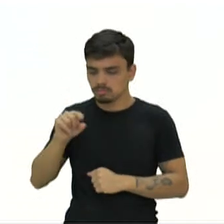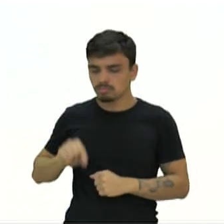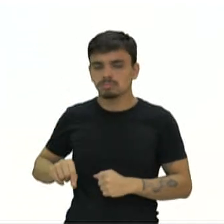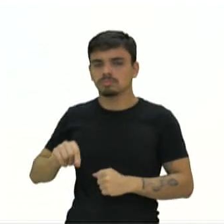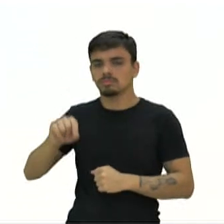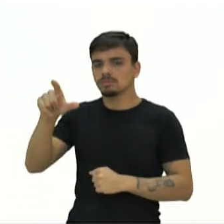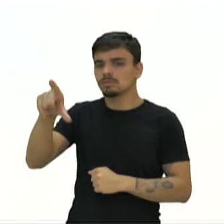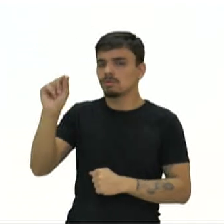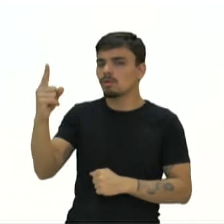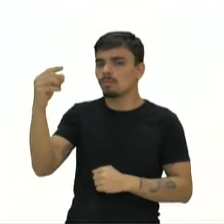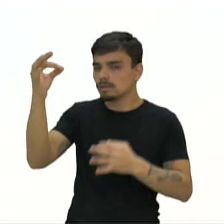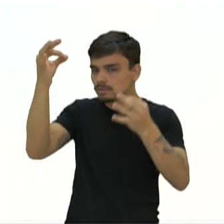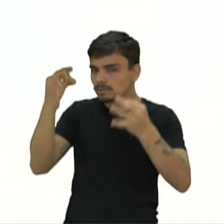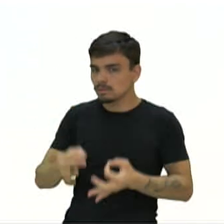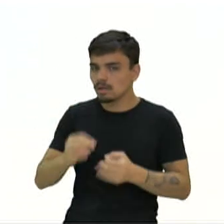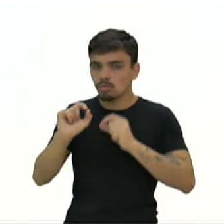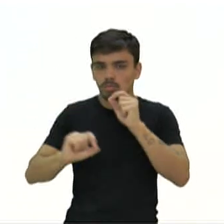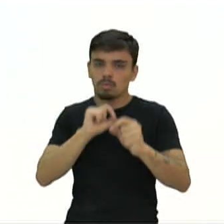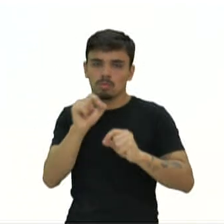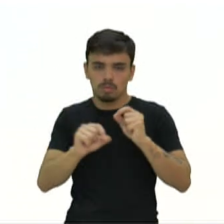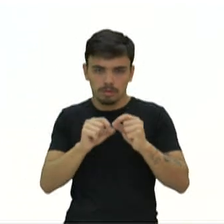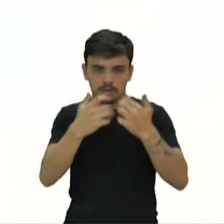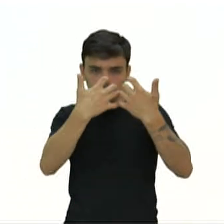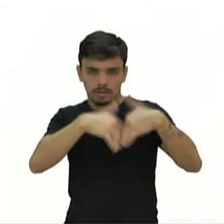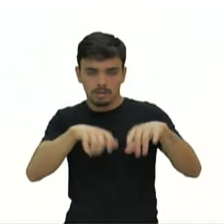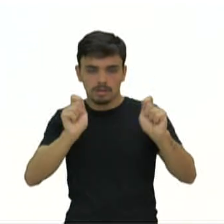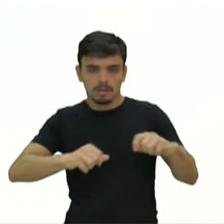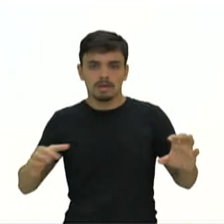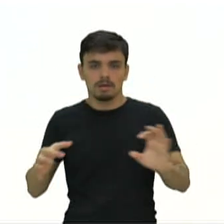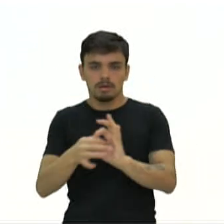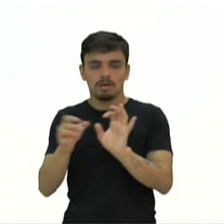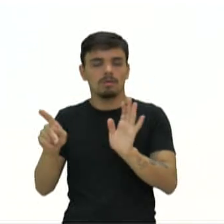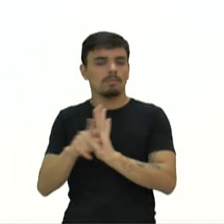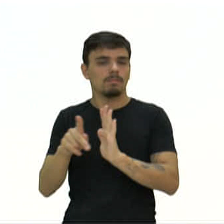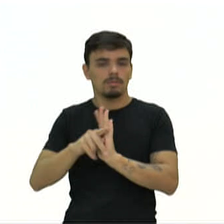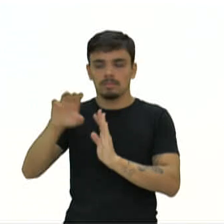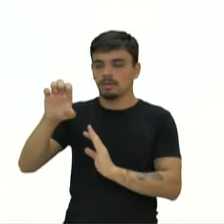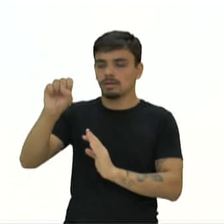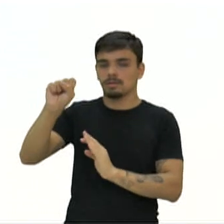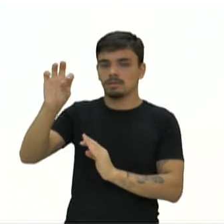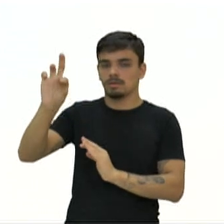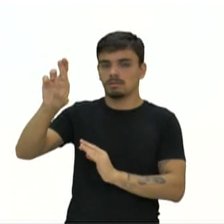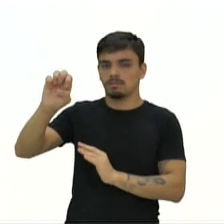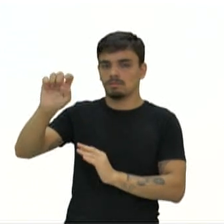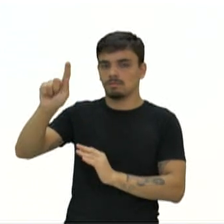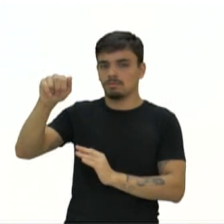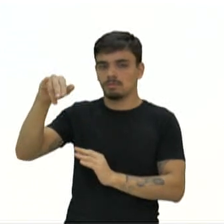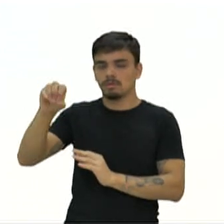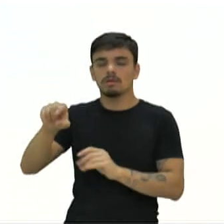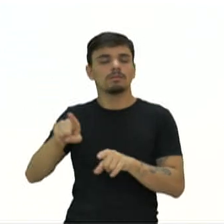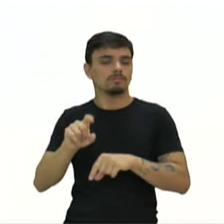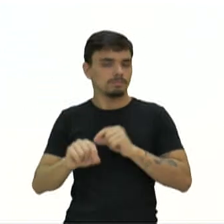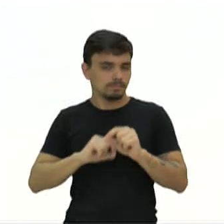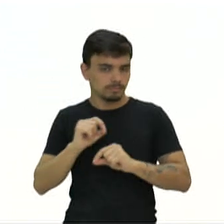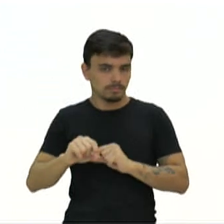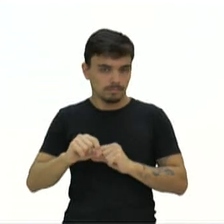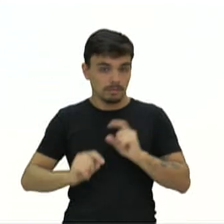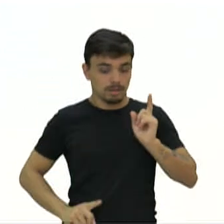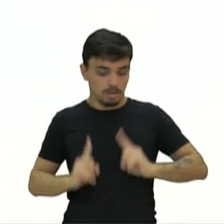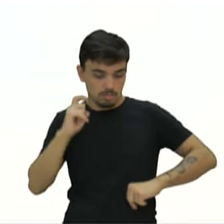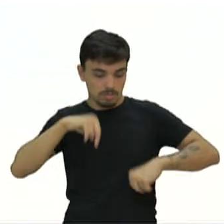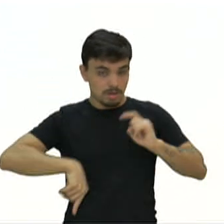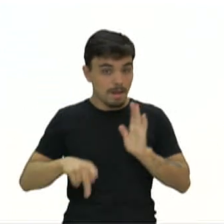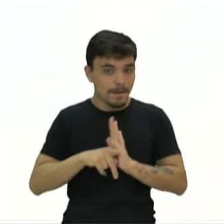indica corretamente uma função que pode ser atribuído ao estrogênio. Lembrando, né, que esse hormônio em maior quantidade no